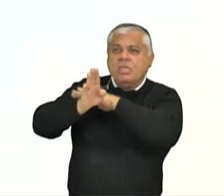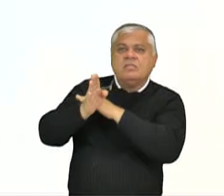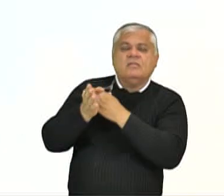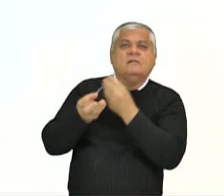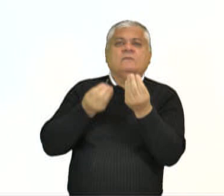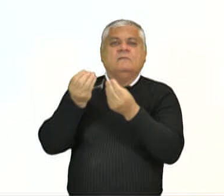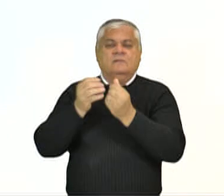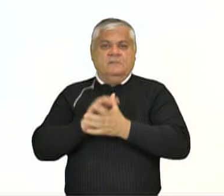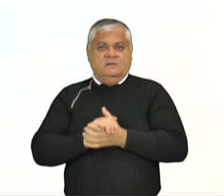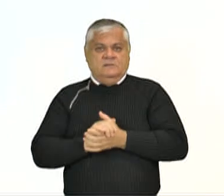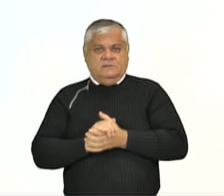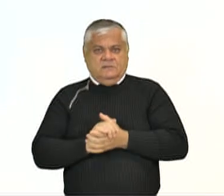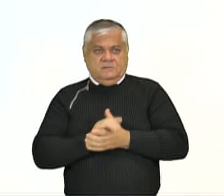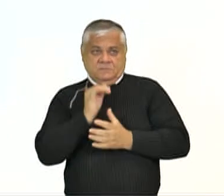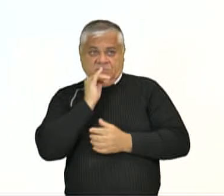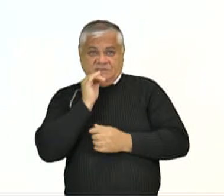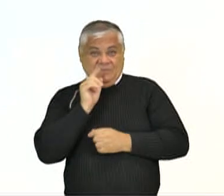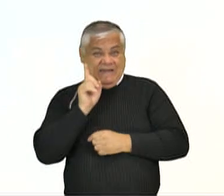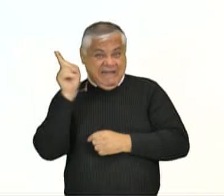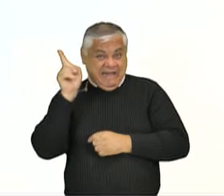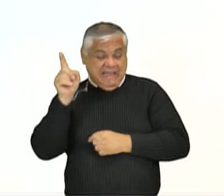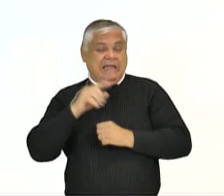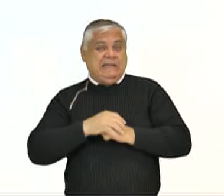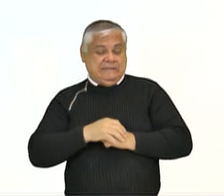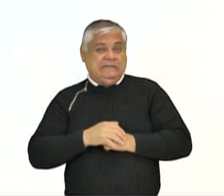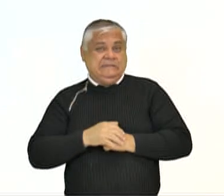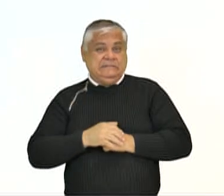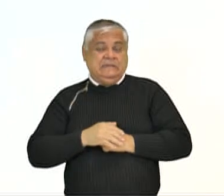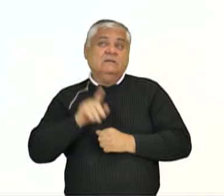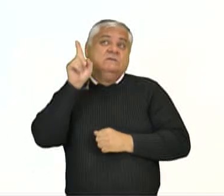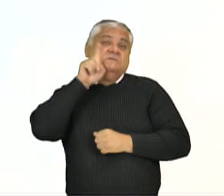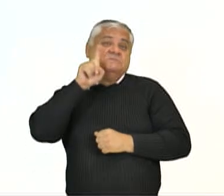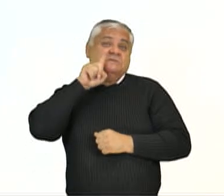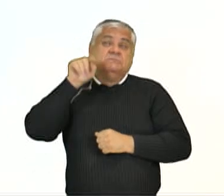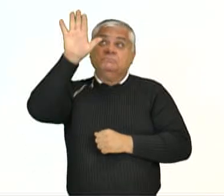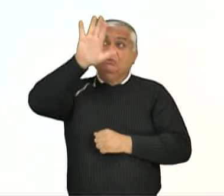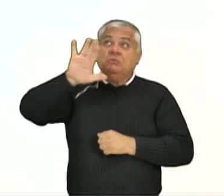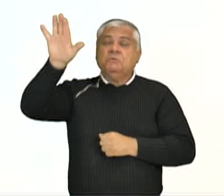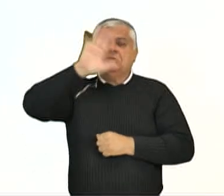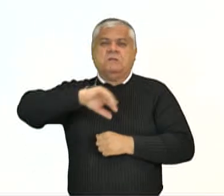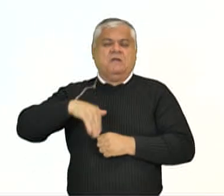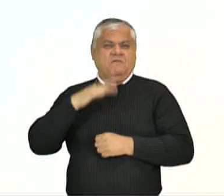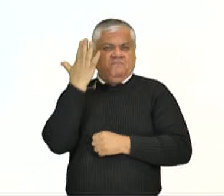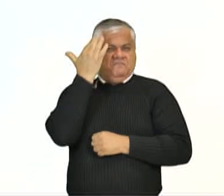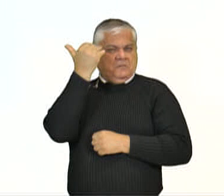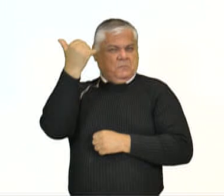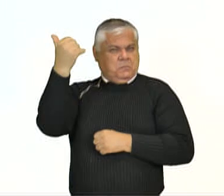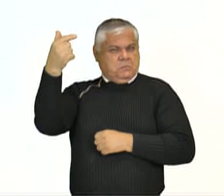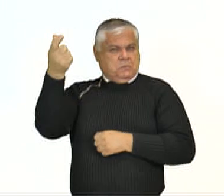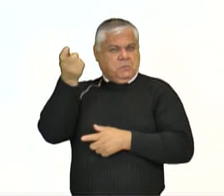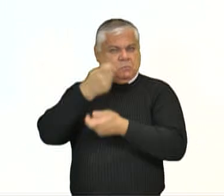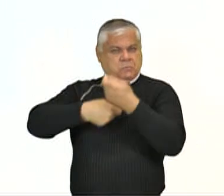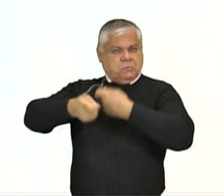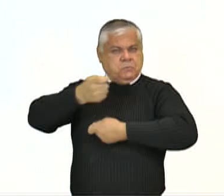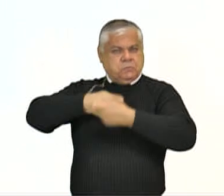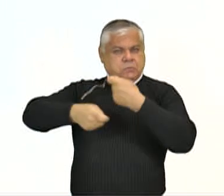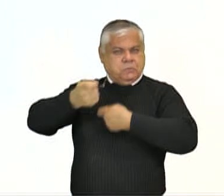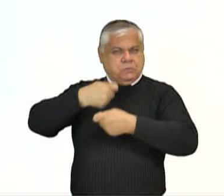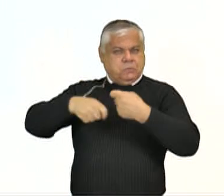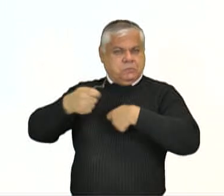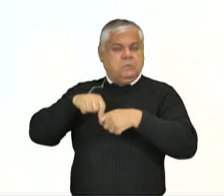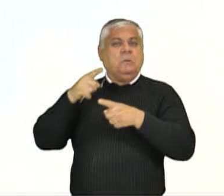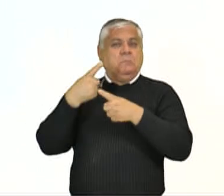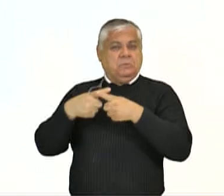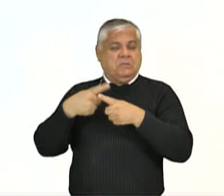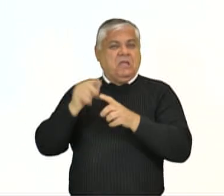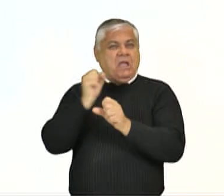Vocês sabiam que, em virtude de sua posição de liderança econômica no mundo ocidental, principalmente a partir então